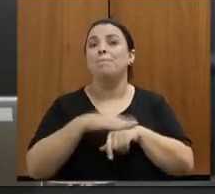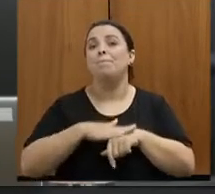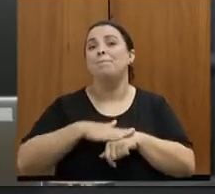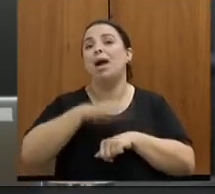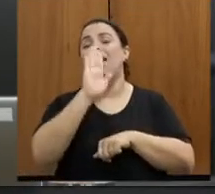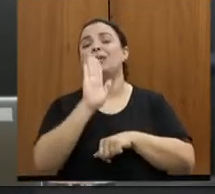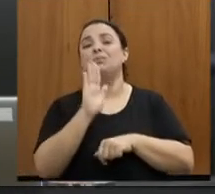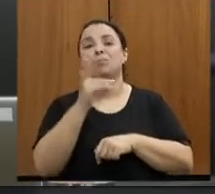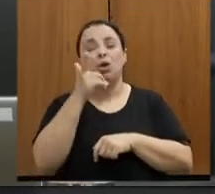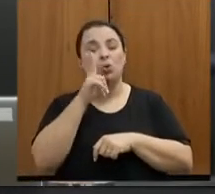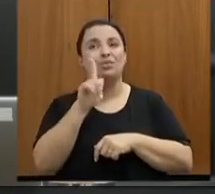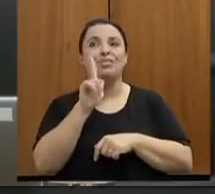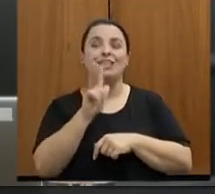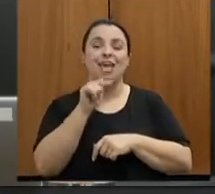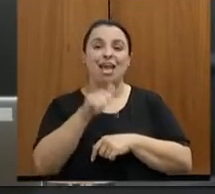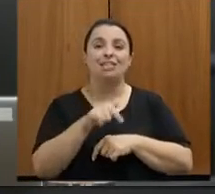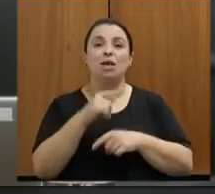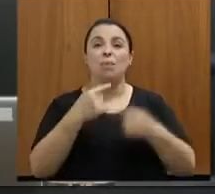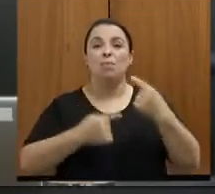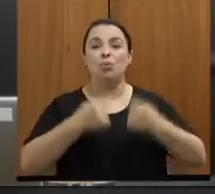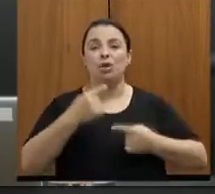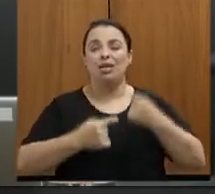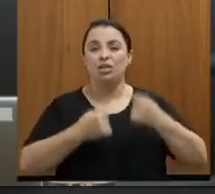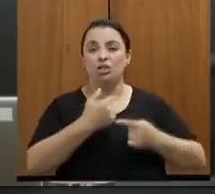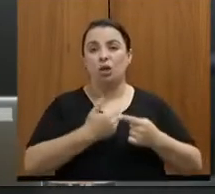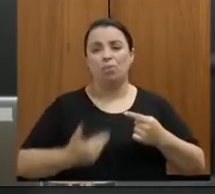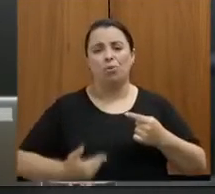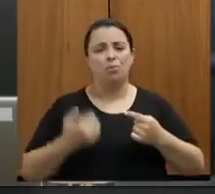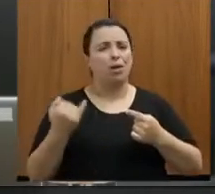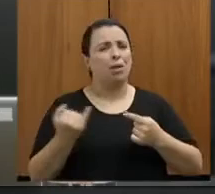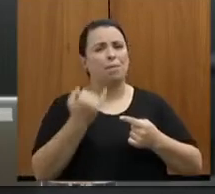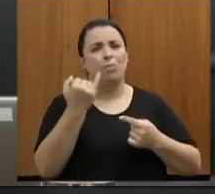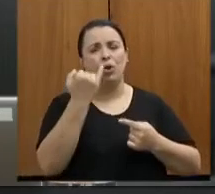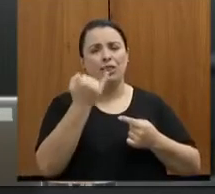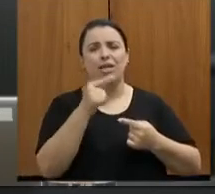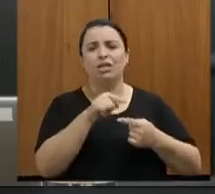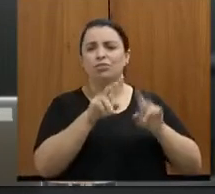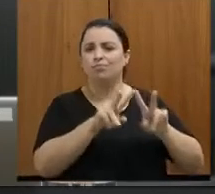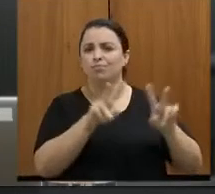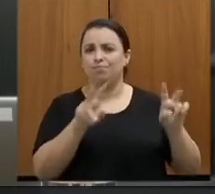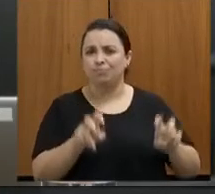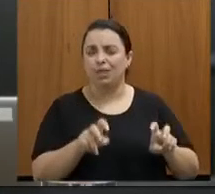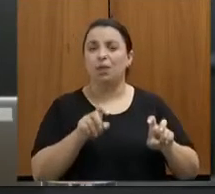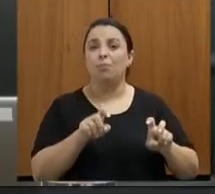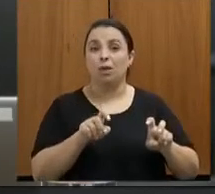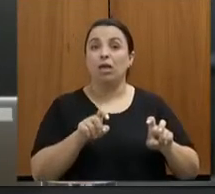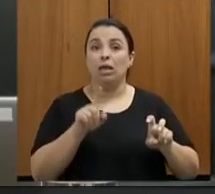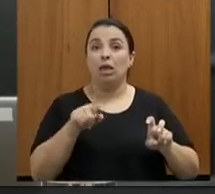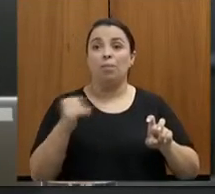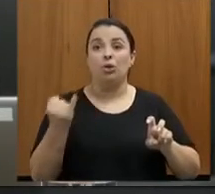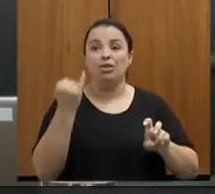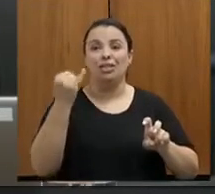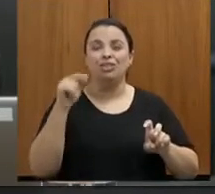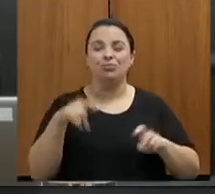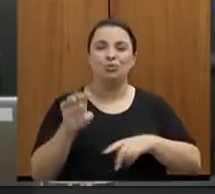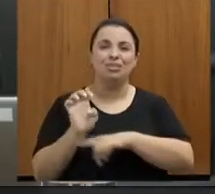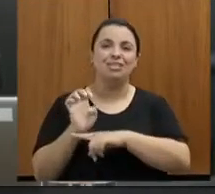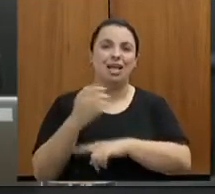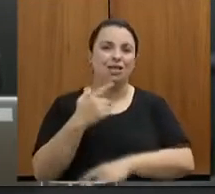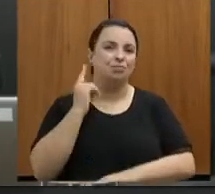avançar nesta política pública tão importante para o nosso Estado de Minas Gerais.